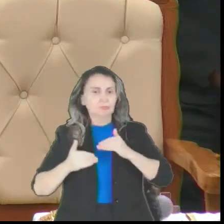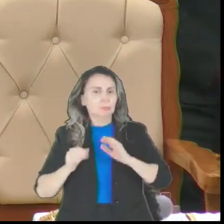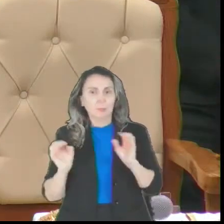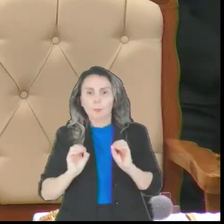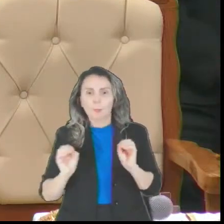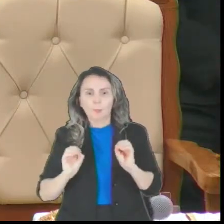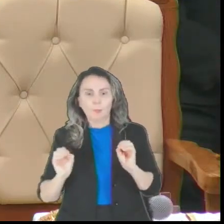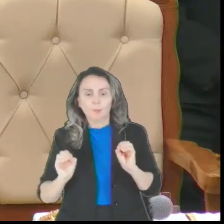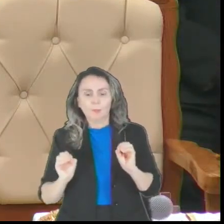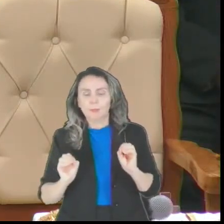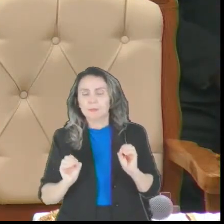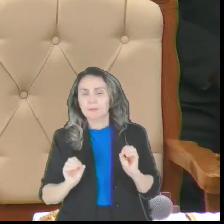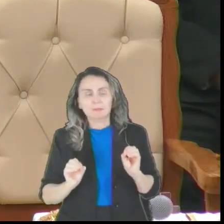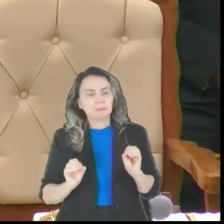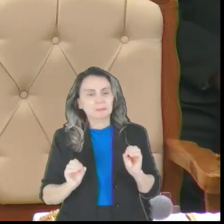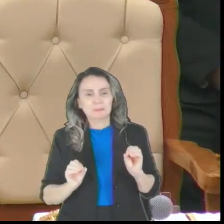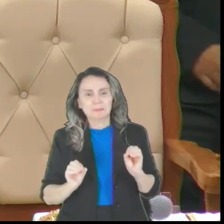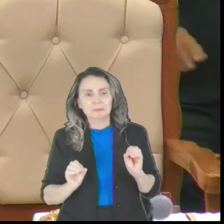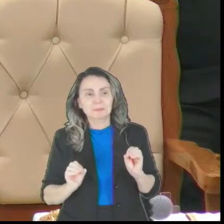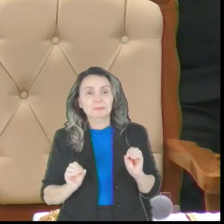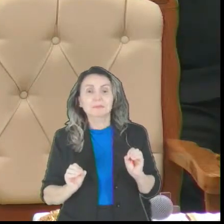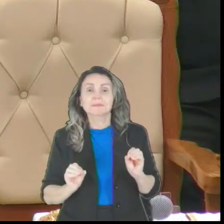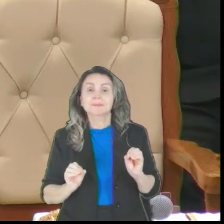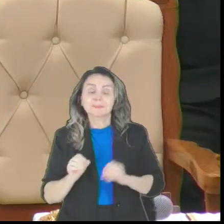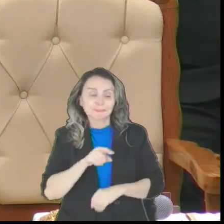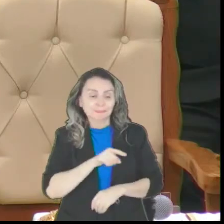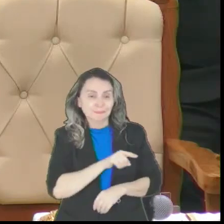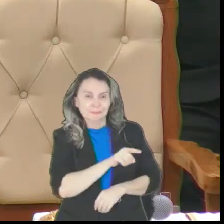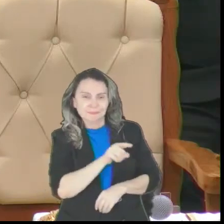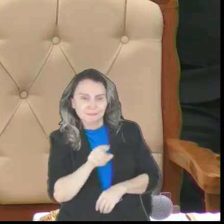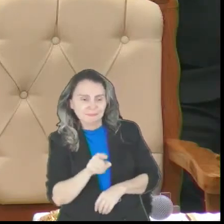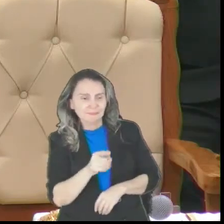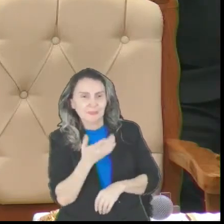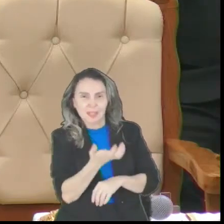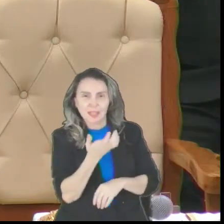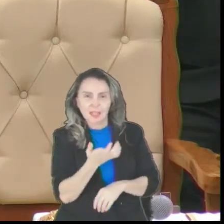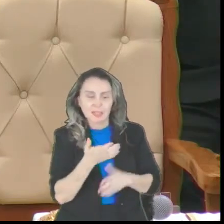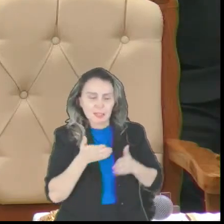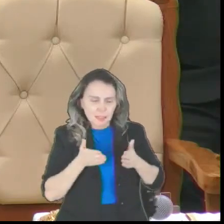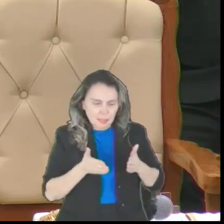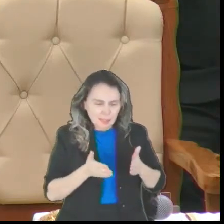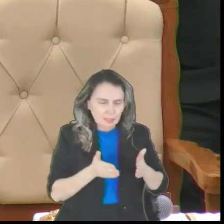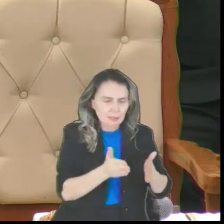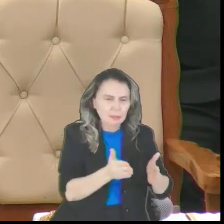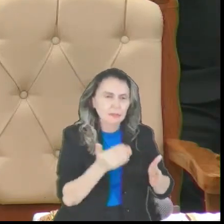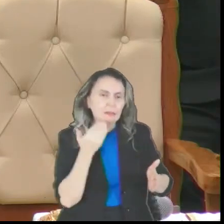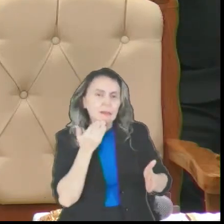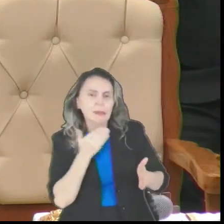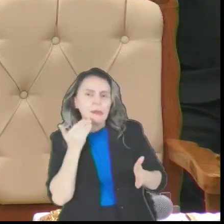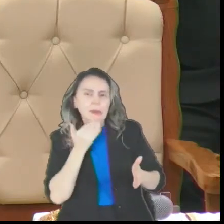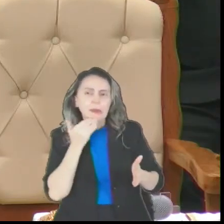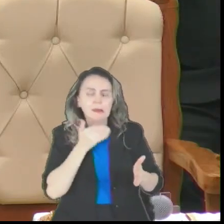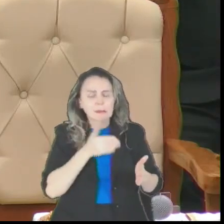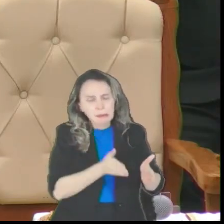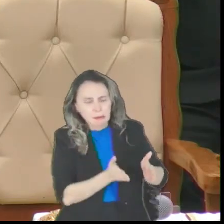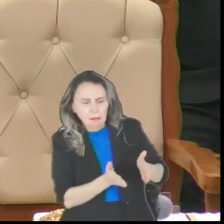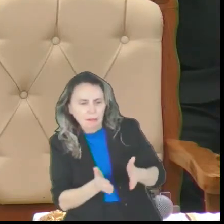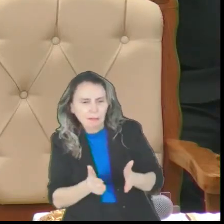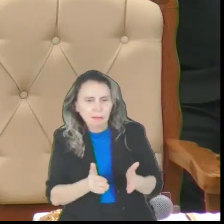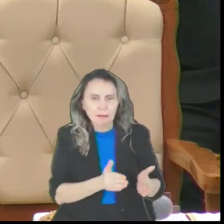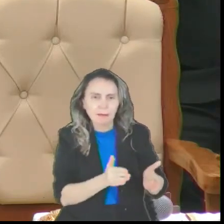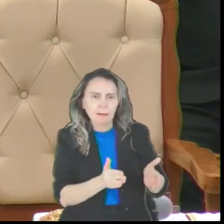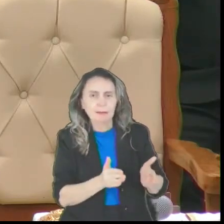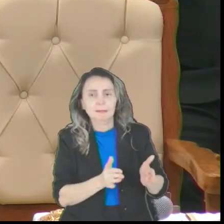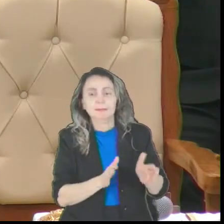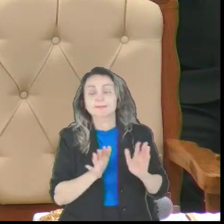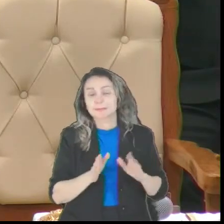faz nada com vocês? Vocês procuram caminhos tortuosos, caminhos que não levam a Deus. Por isso que